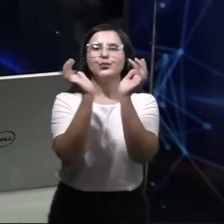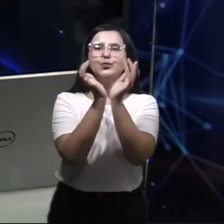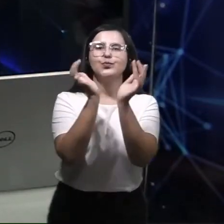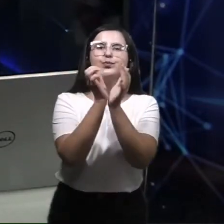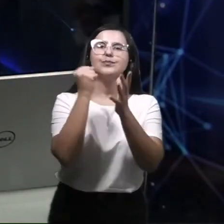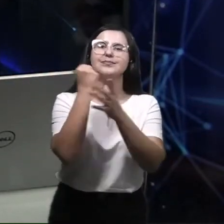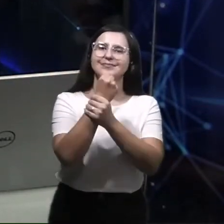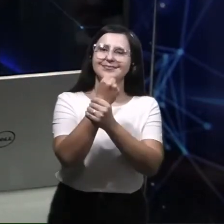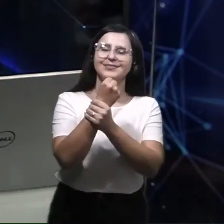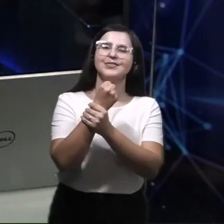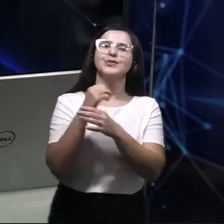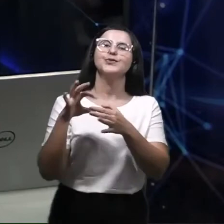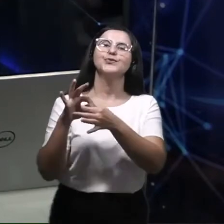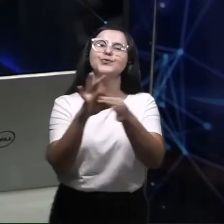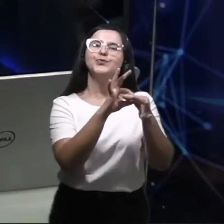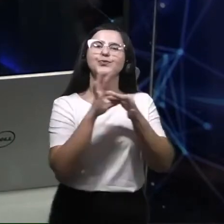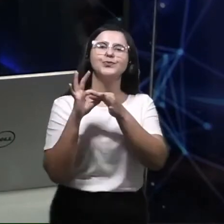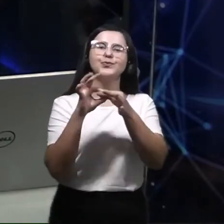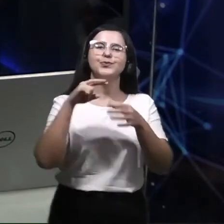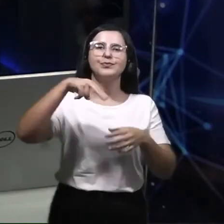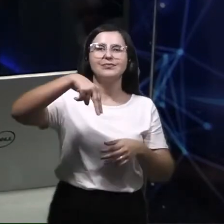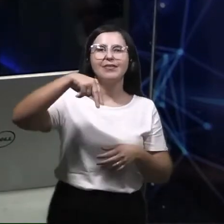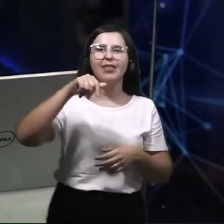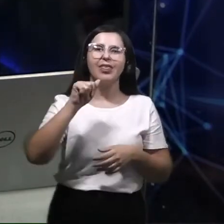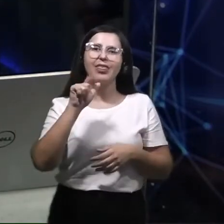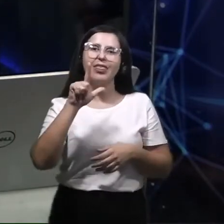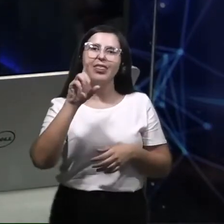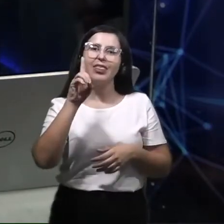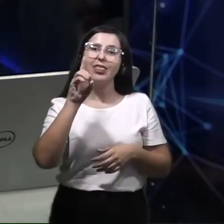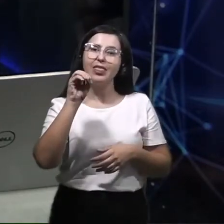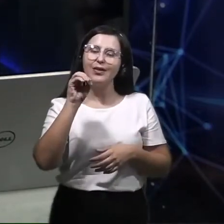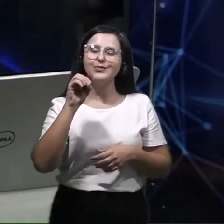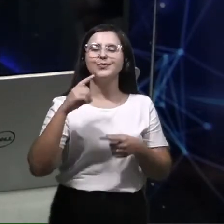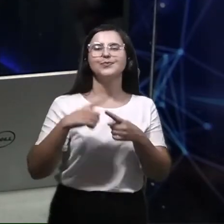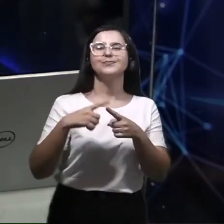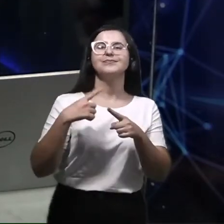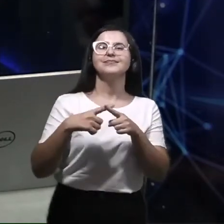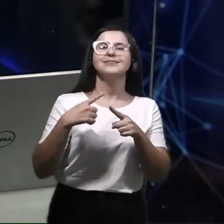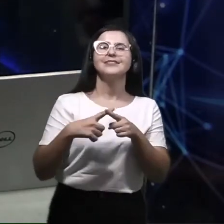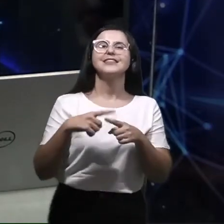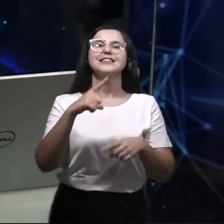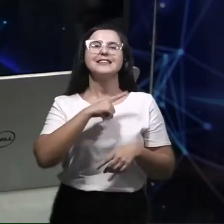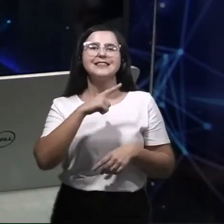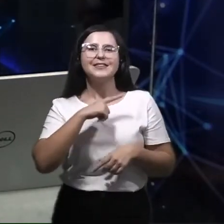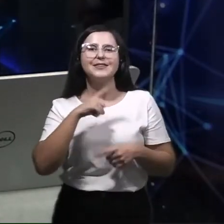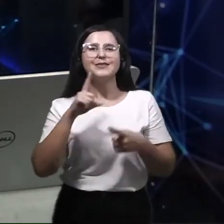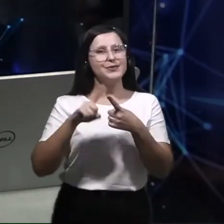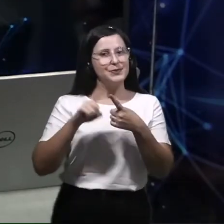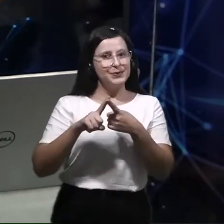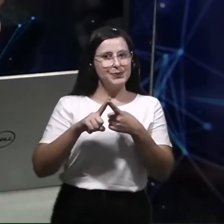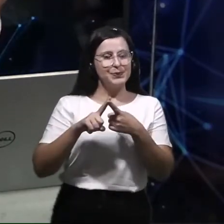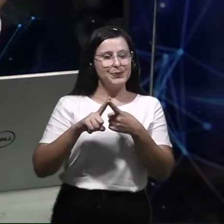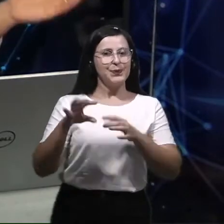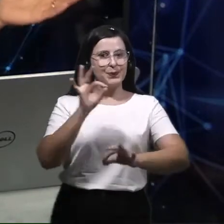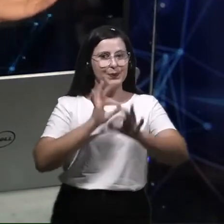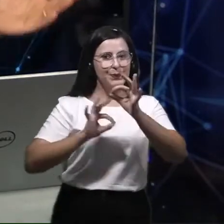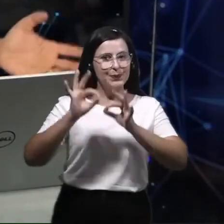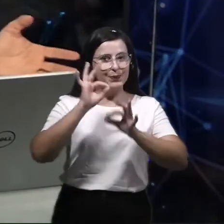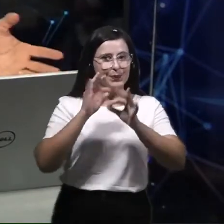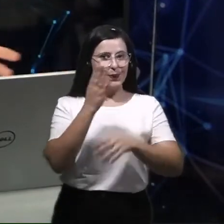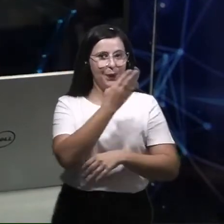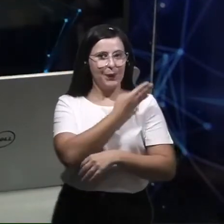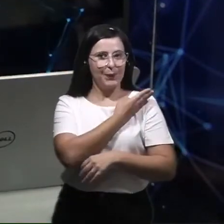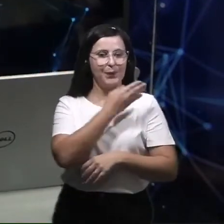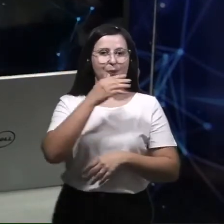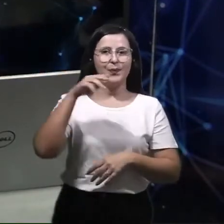pelo Naldo. O Josenaldo, os seguranças particulares que estão aqui no nosso prédio. Ao coordenador geral do debate, o meu companheiro, amigo, parceiro